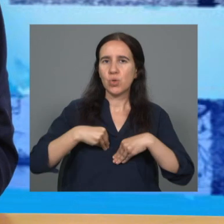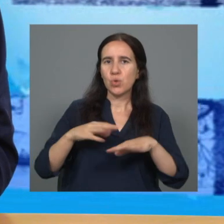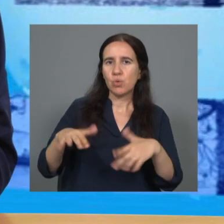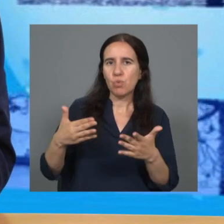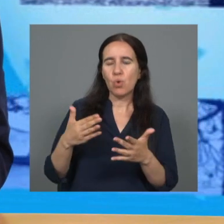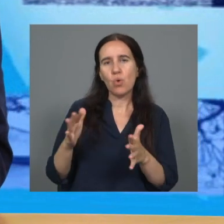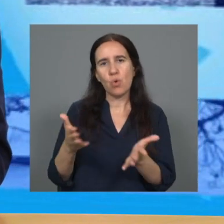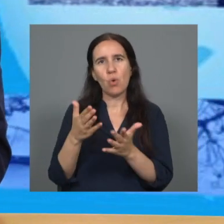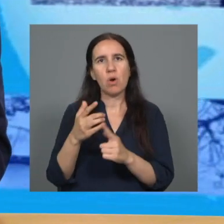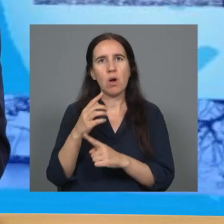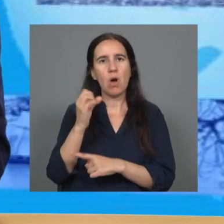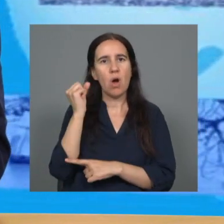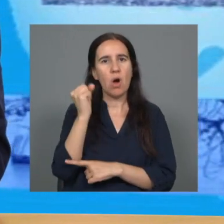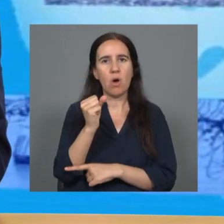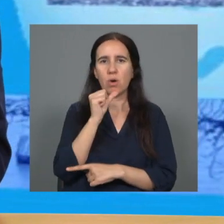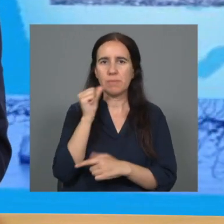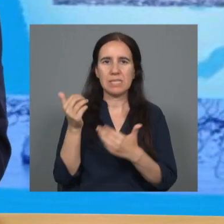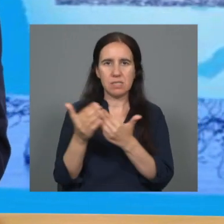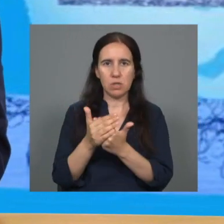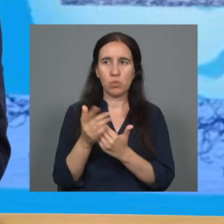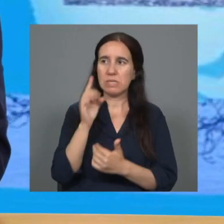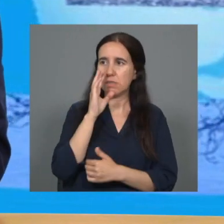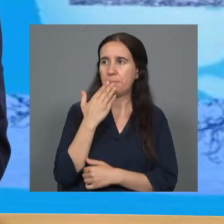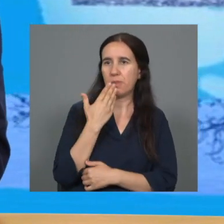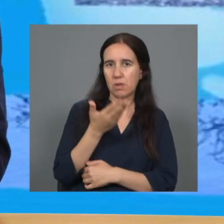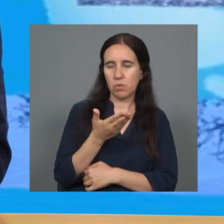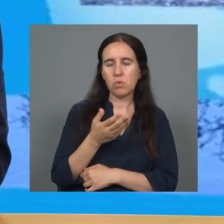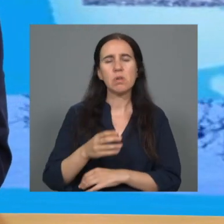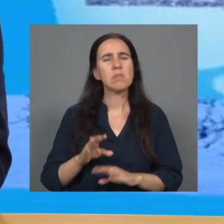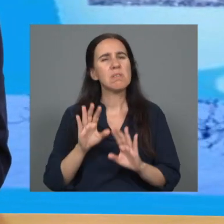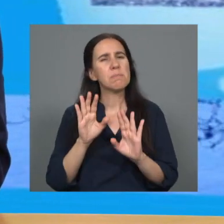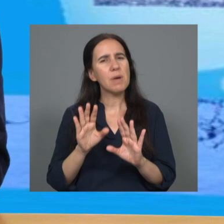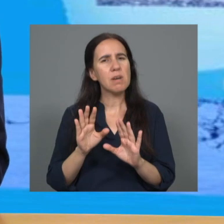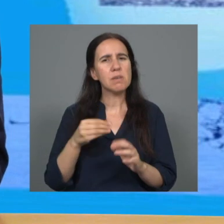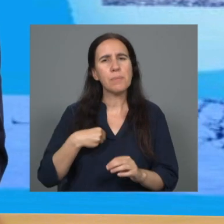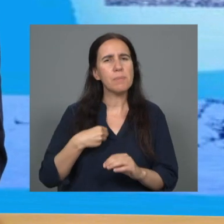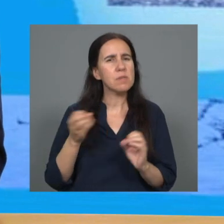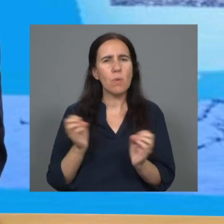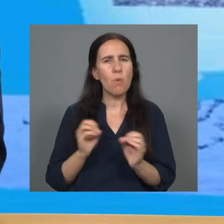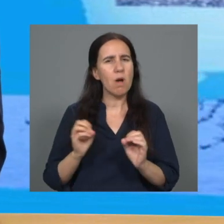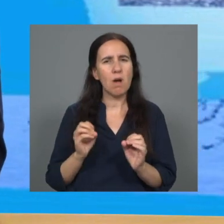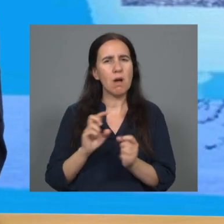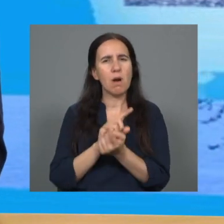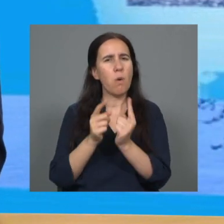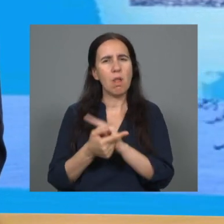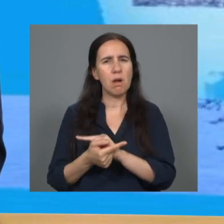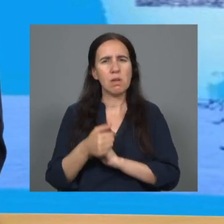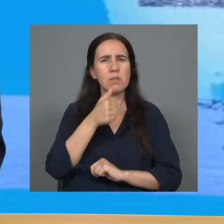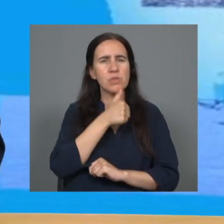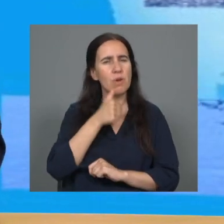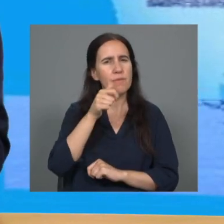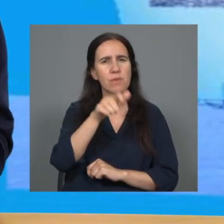do homicídio a pedido. Mas não se preocupam com o